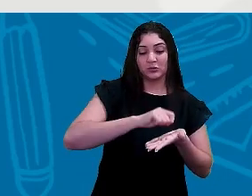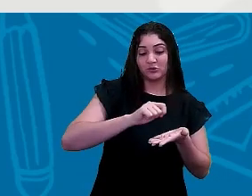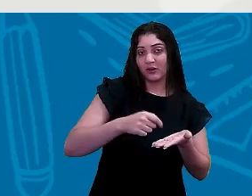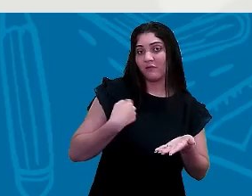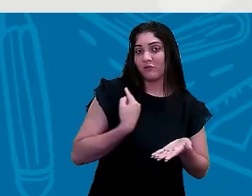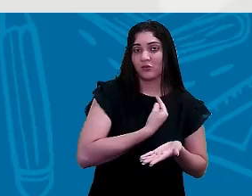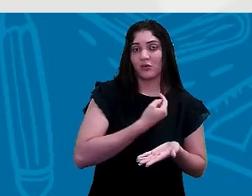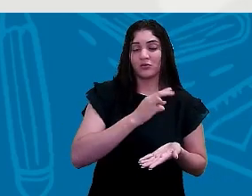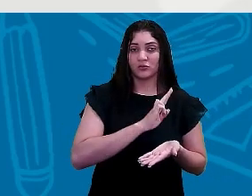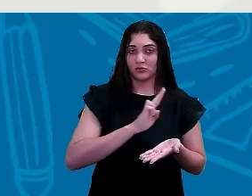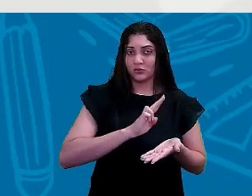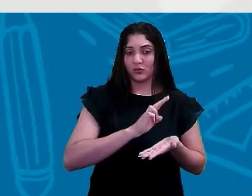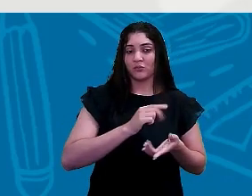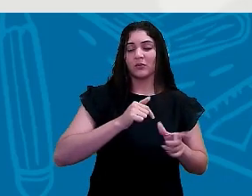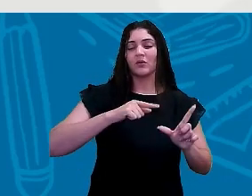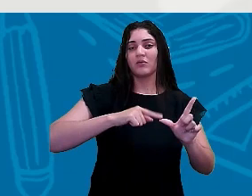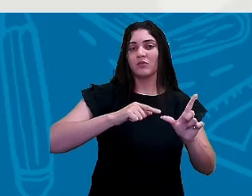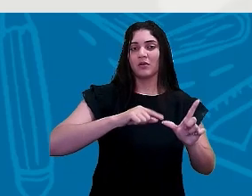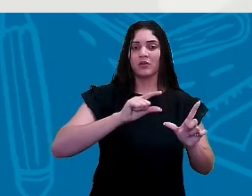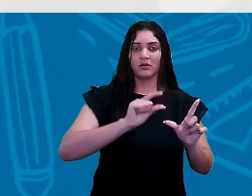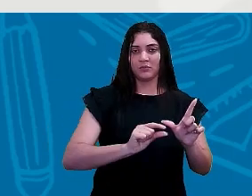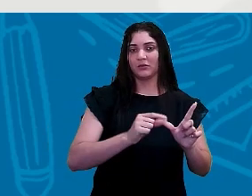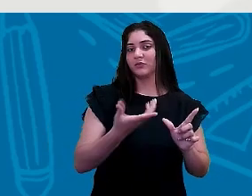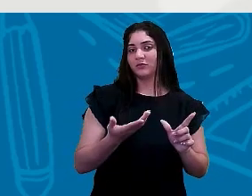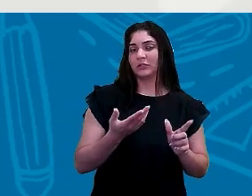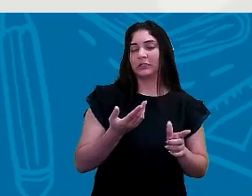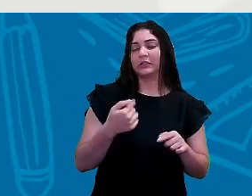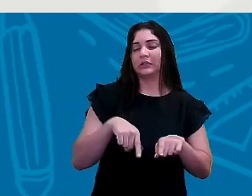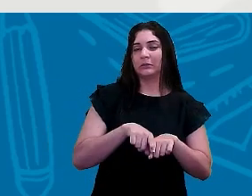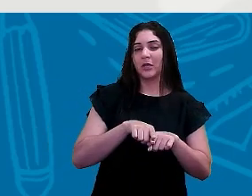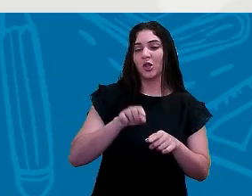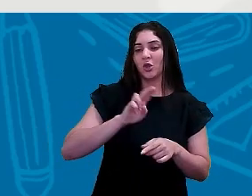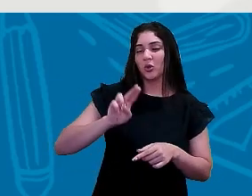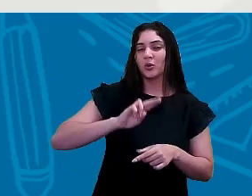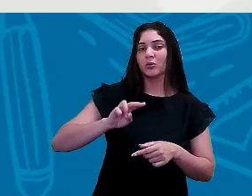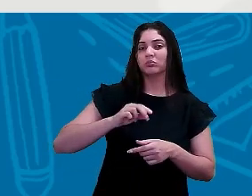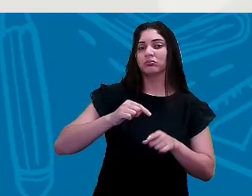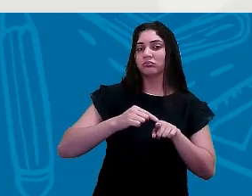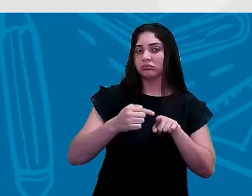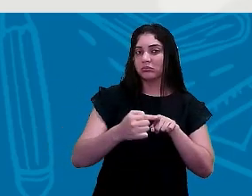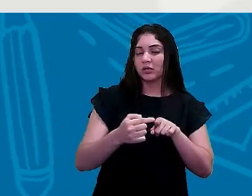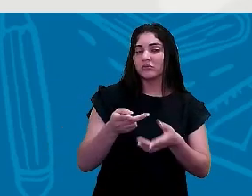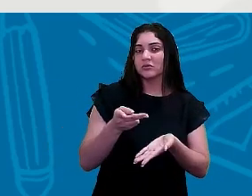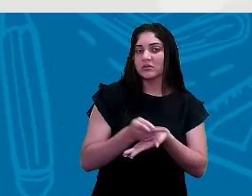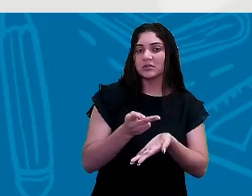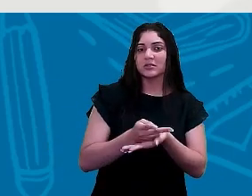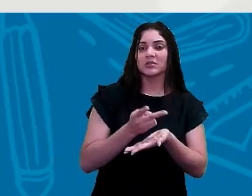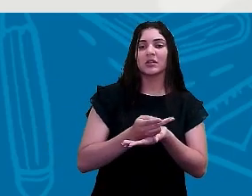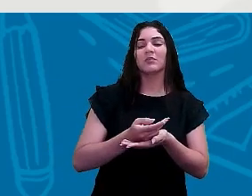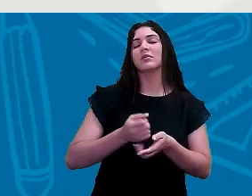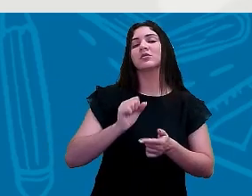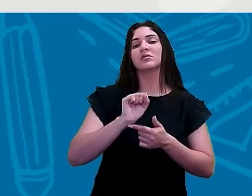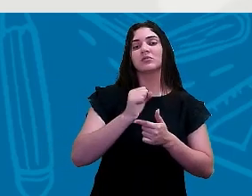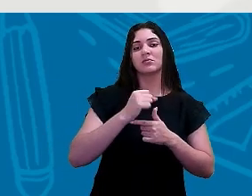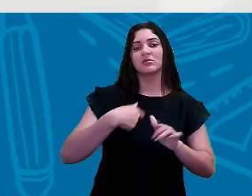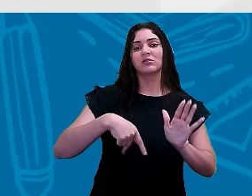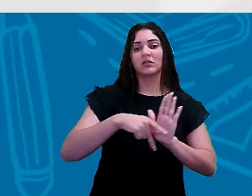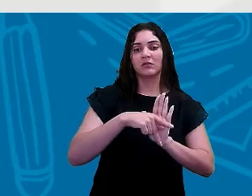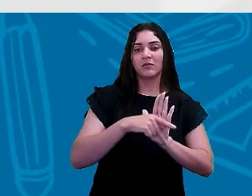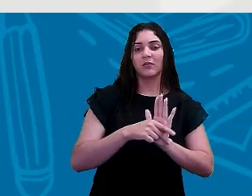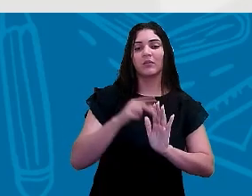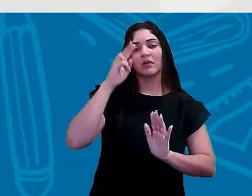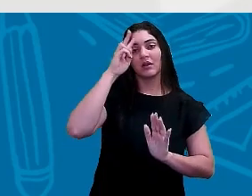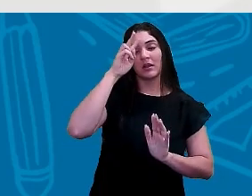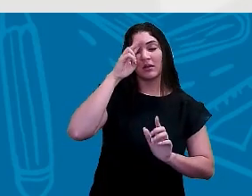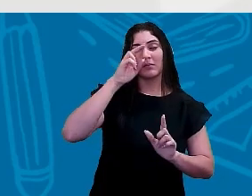nosso nome com letra minúscula, nem nome de bairros, tá? Então, sempre quando for substantivo próprio, lembre de